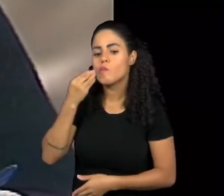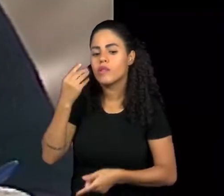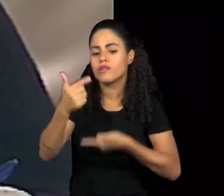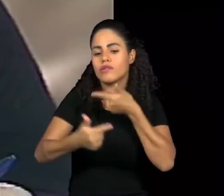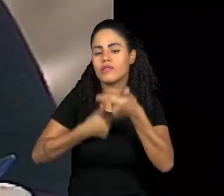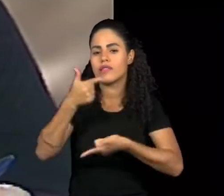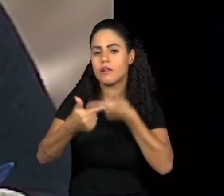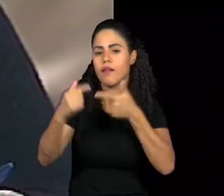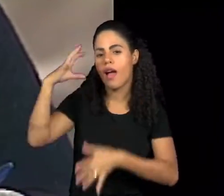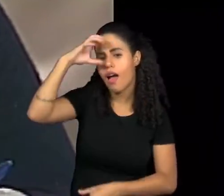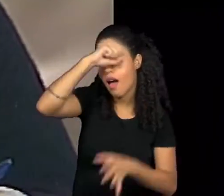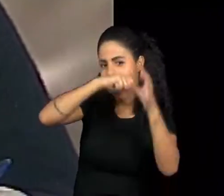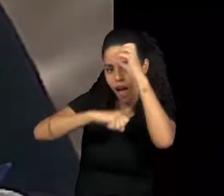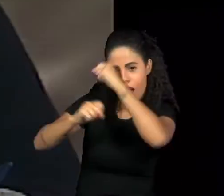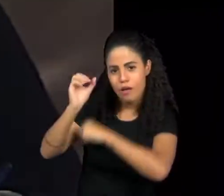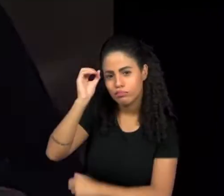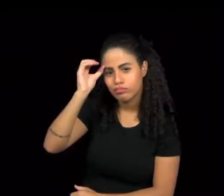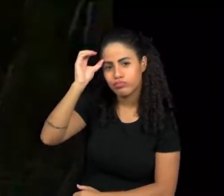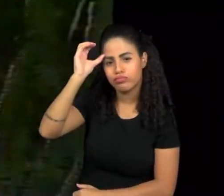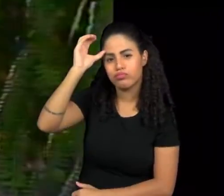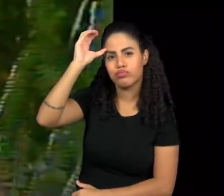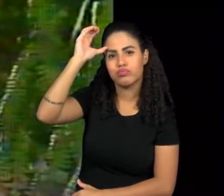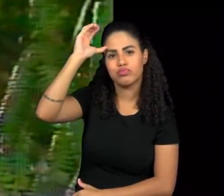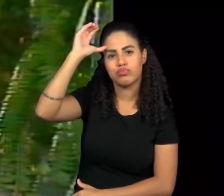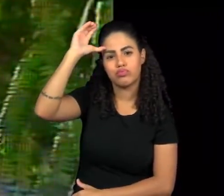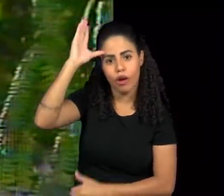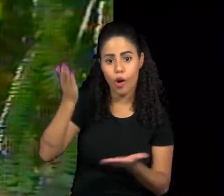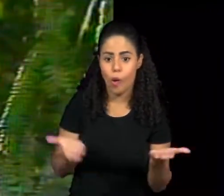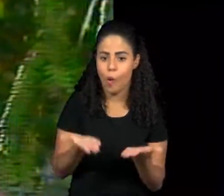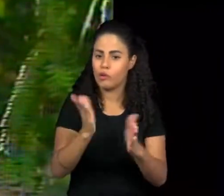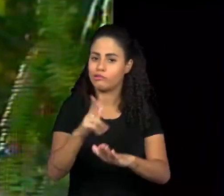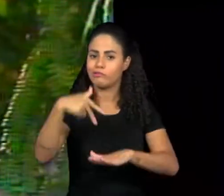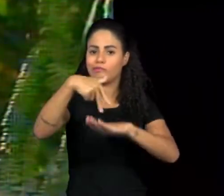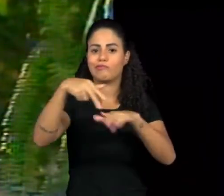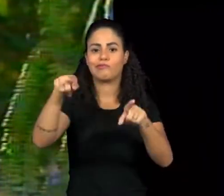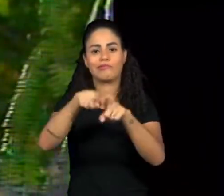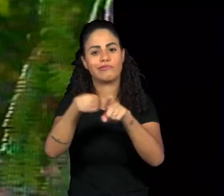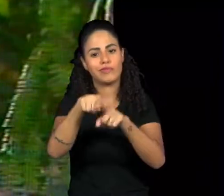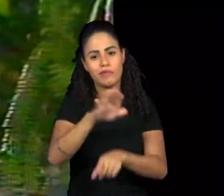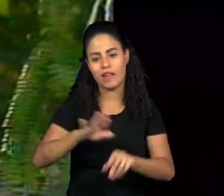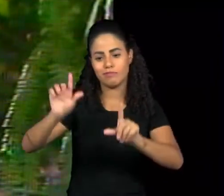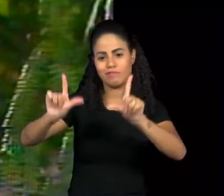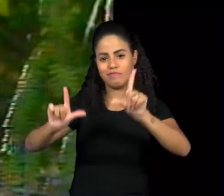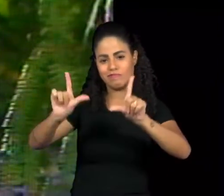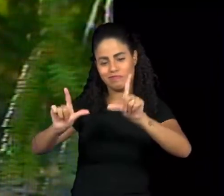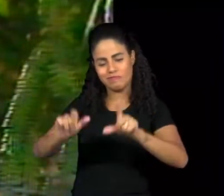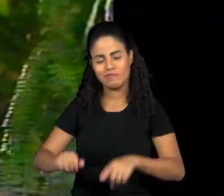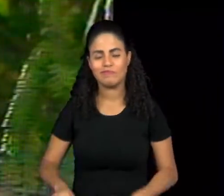e aprender com esse grande mestre dos nossos palcos e das nossas telas.